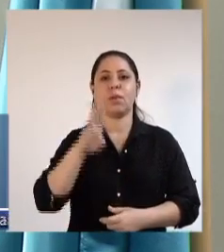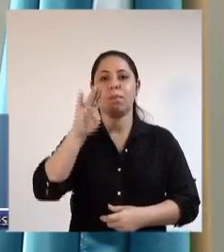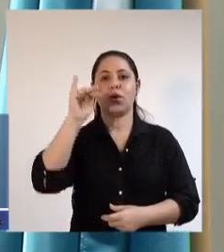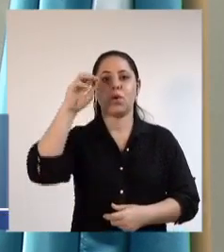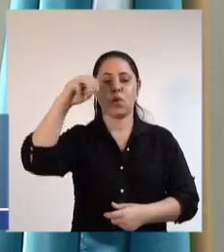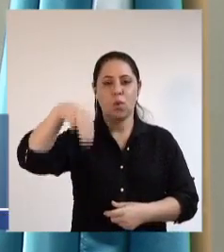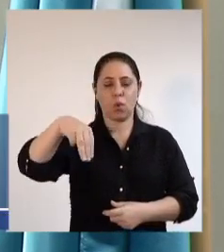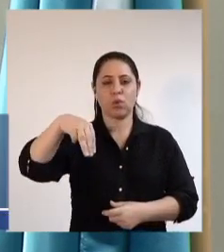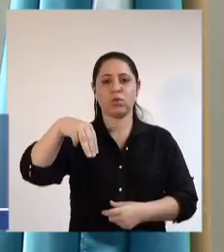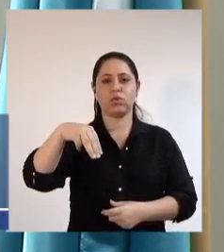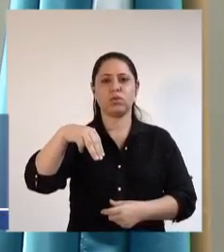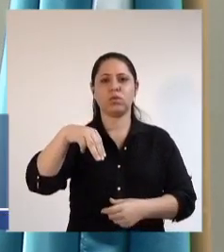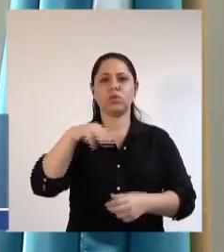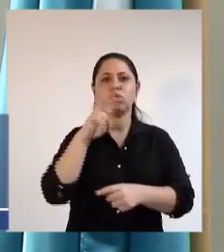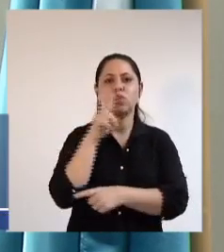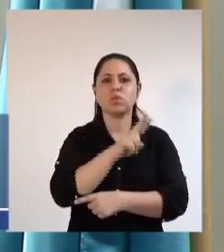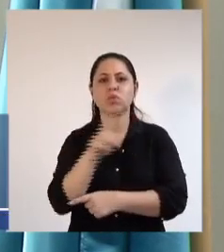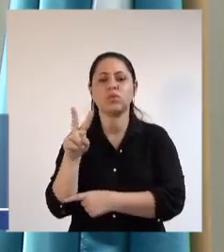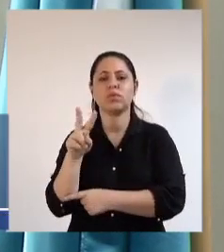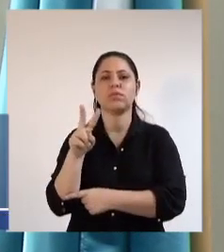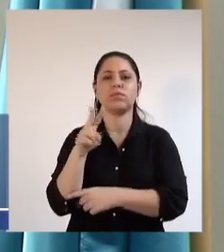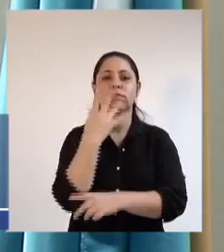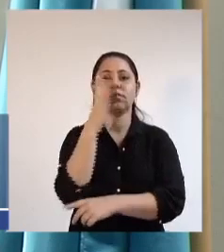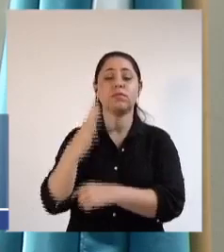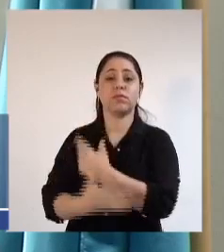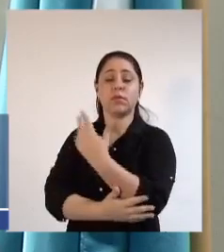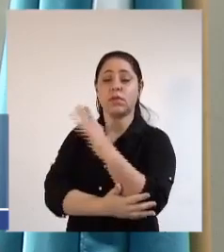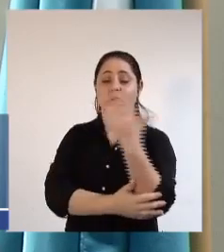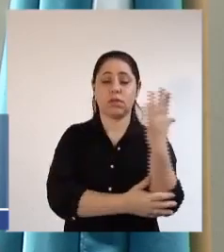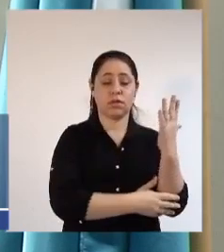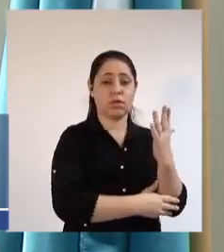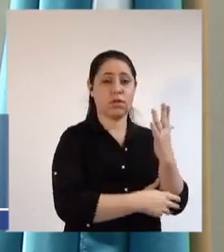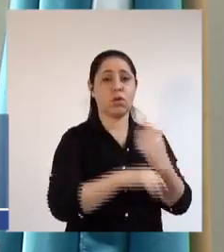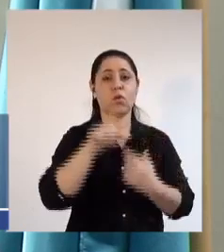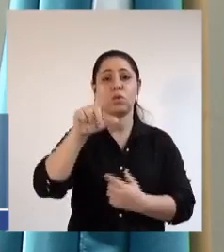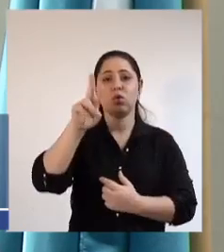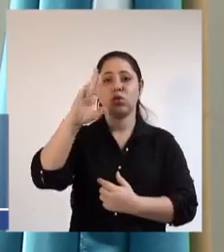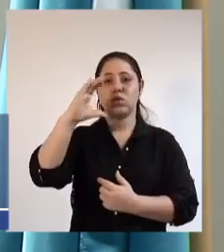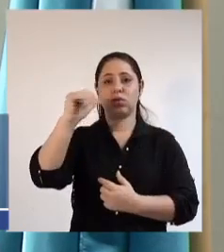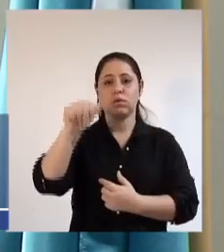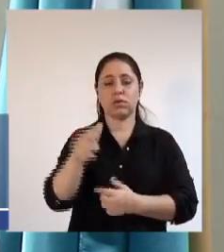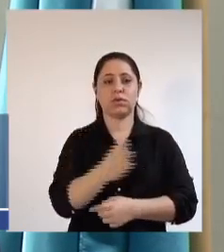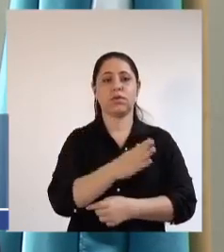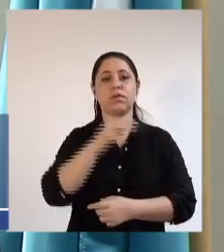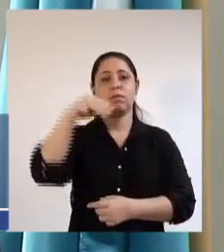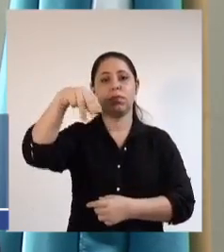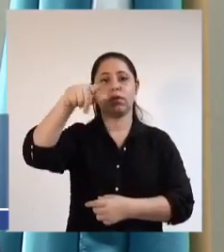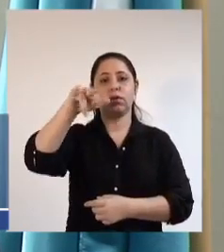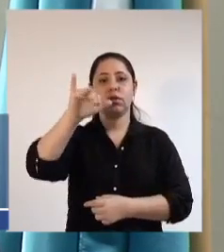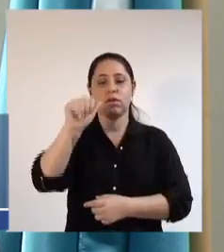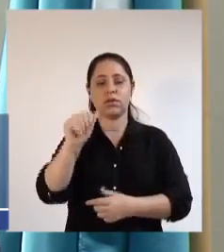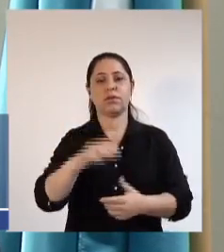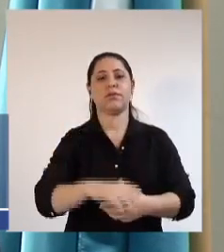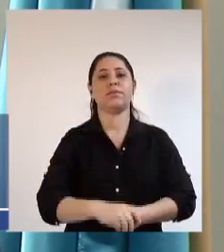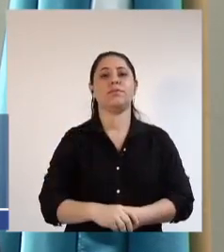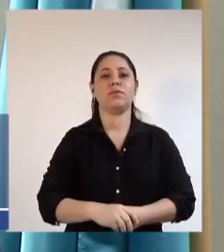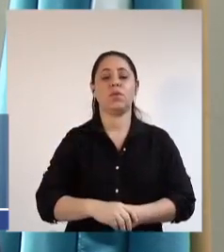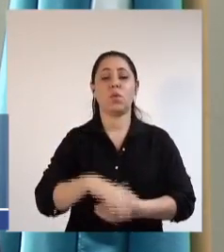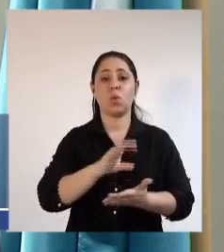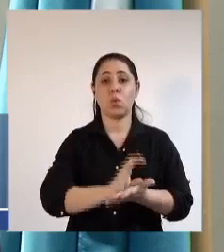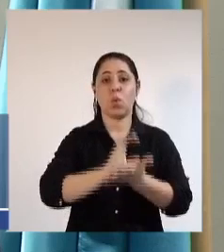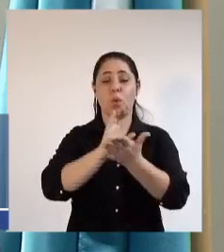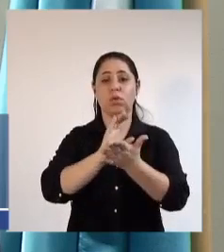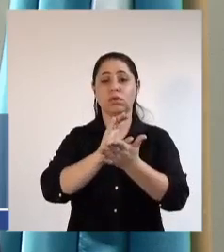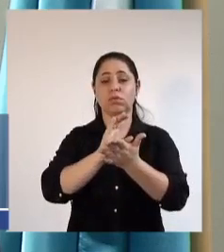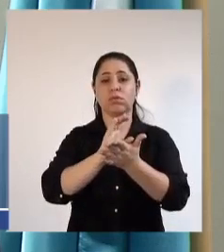titular fabrício de souza maria suplente lúcia maria oliveira monteiro conselho gestor